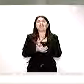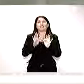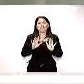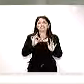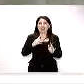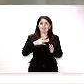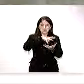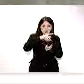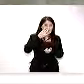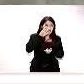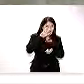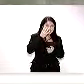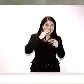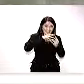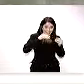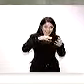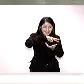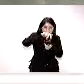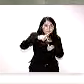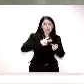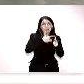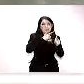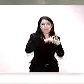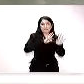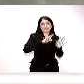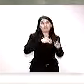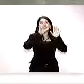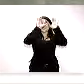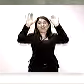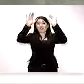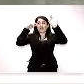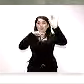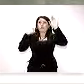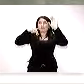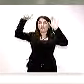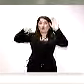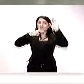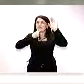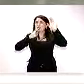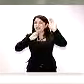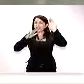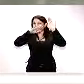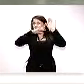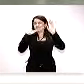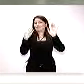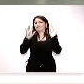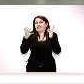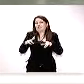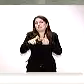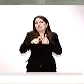problemas desse mundo 68 recurso ordinário interposto pelo prefeito de